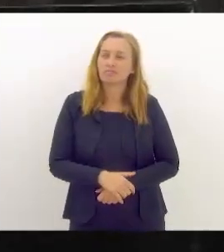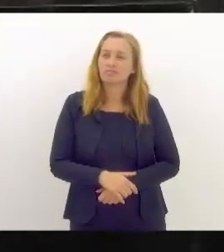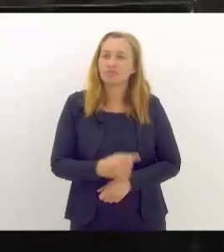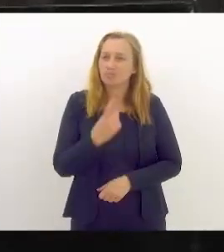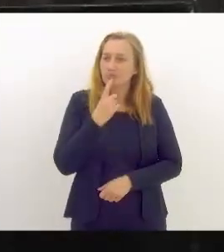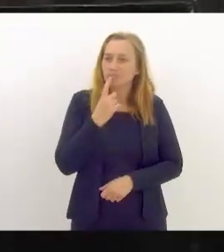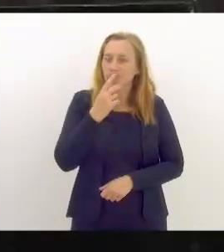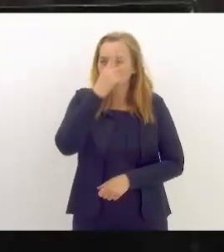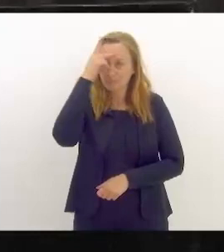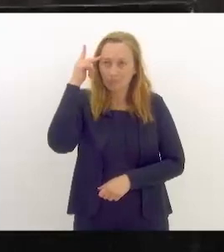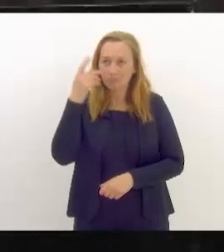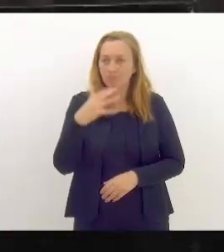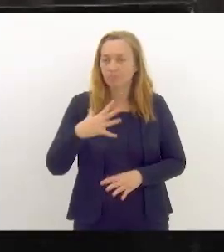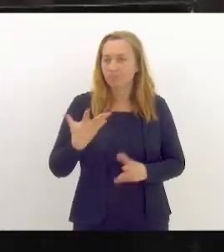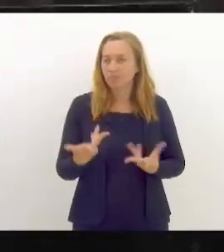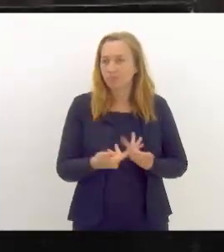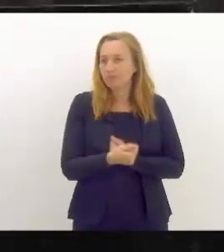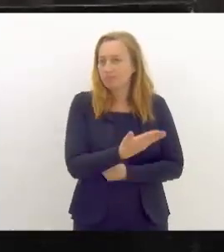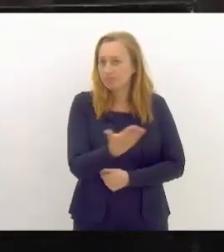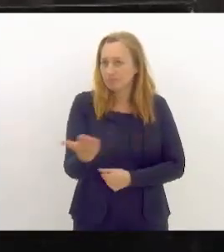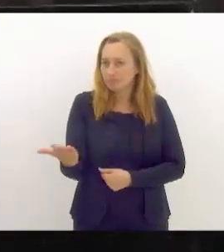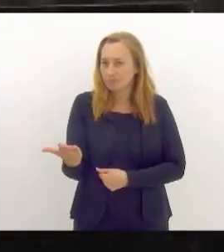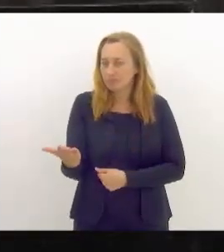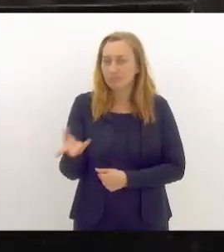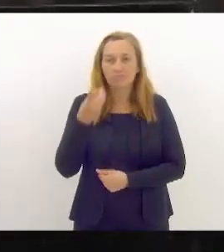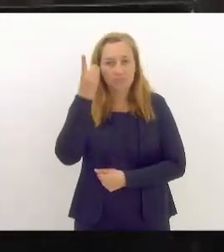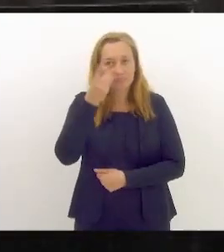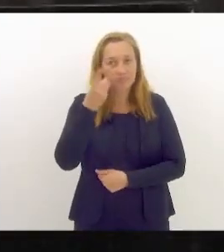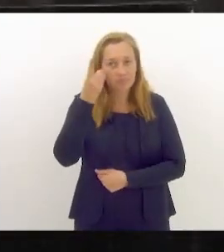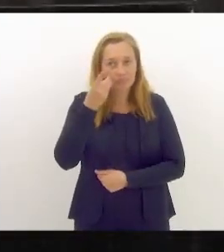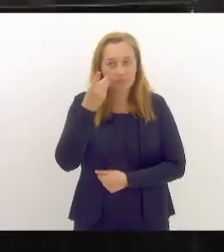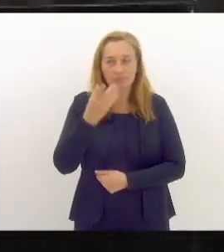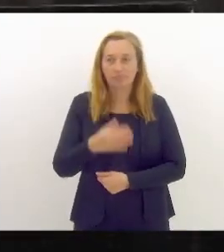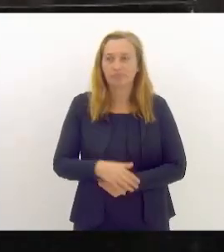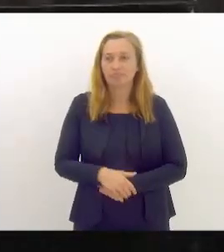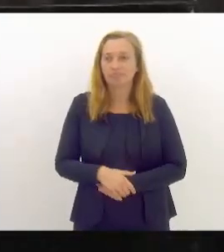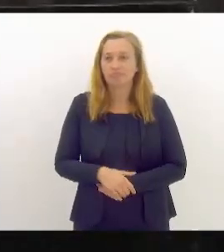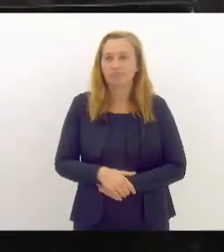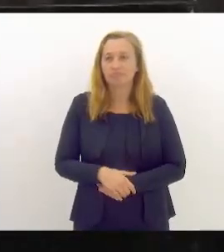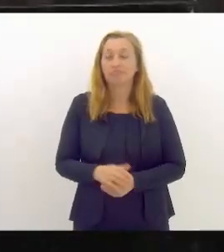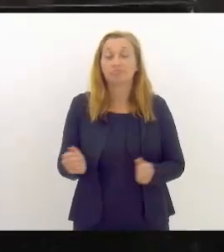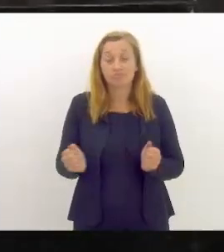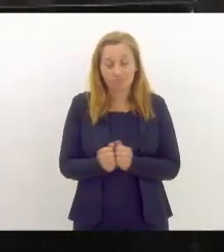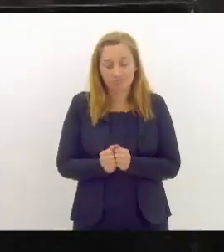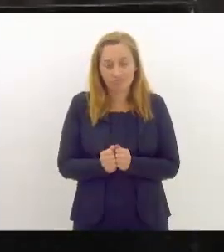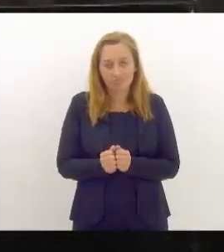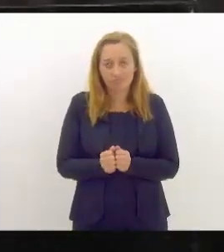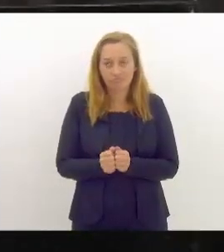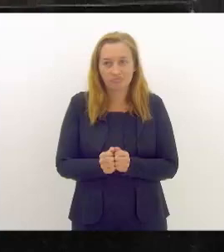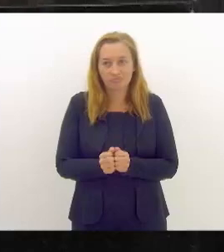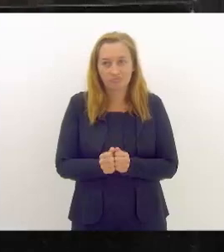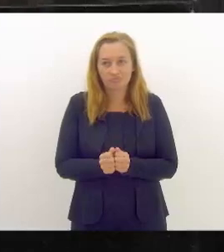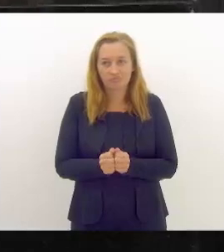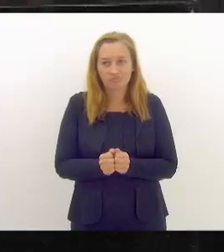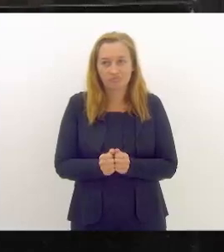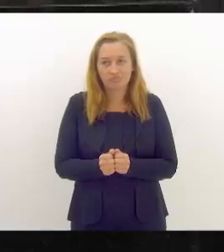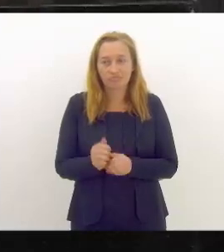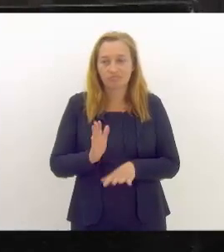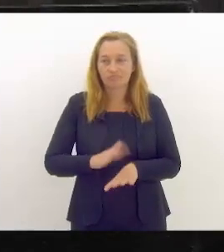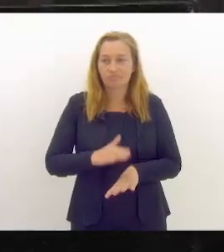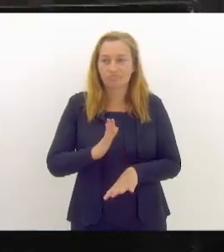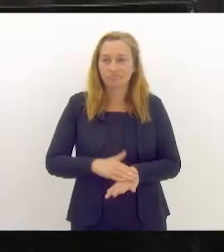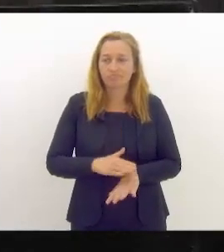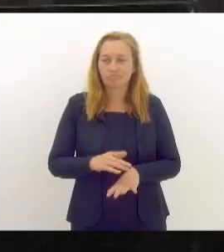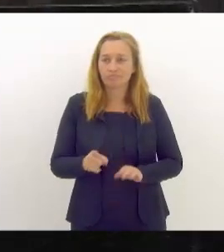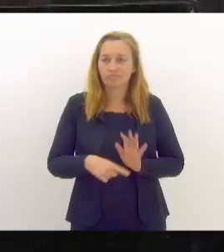extraordinárias como vocês como vocês Deputados para que juntos a gente cada vez mais